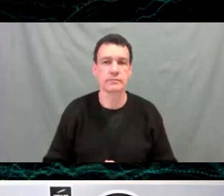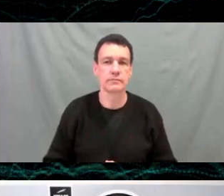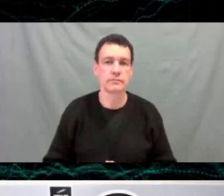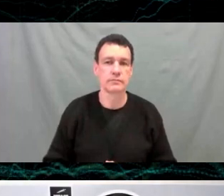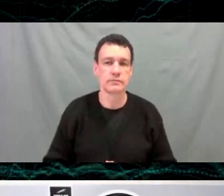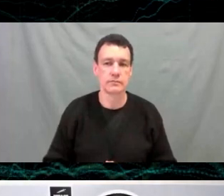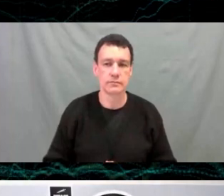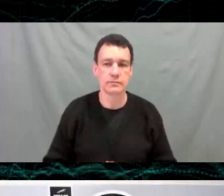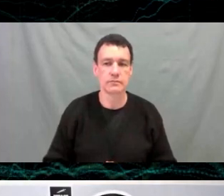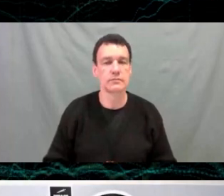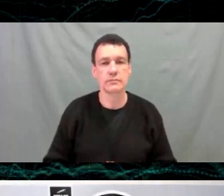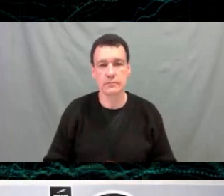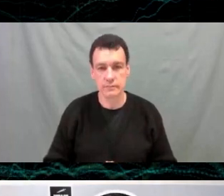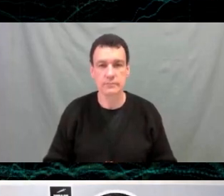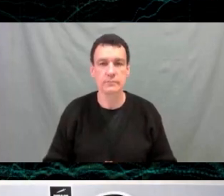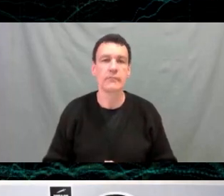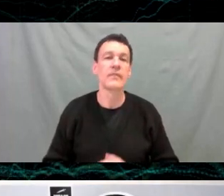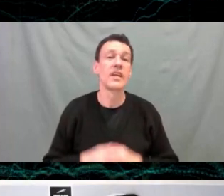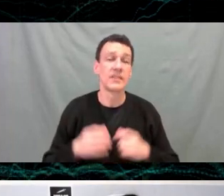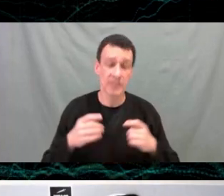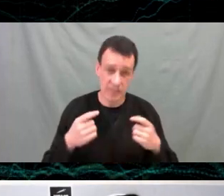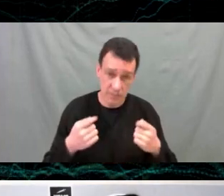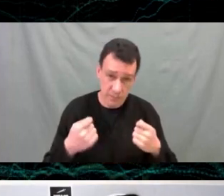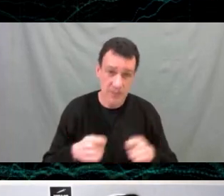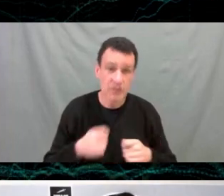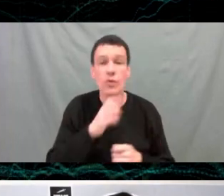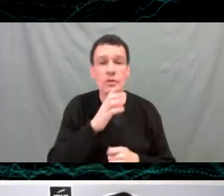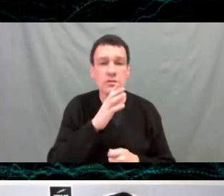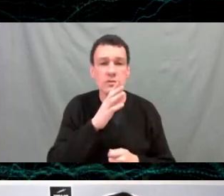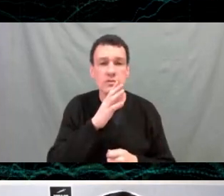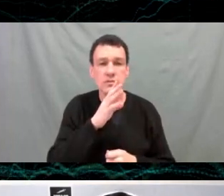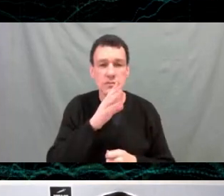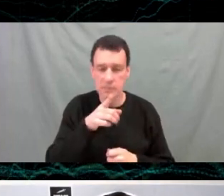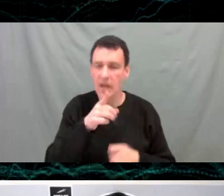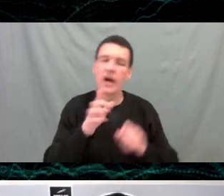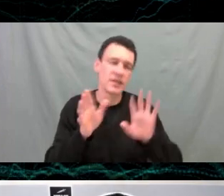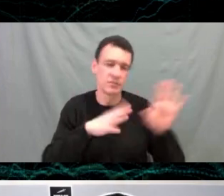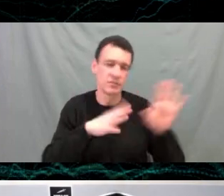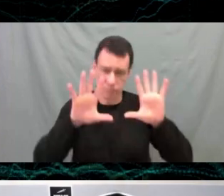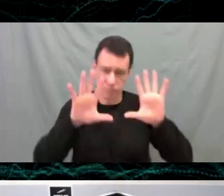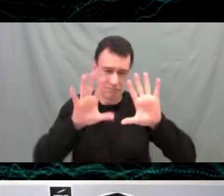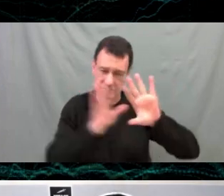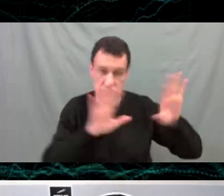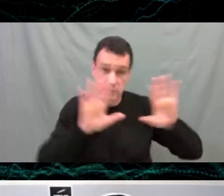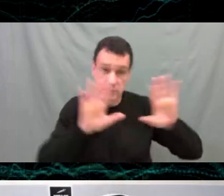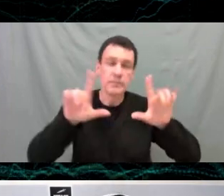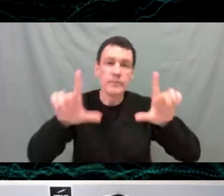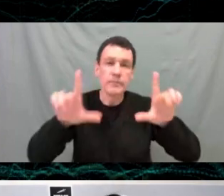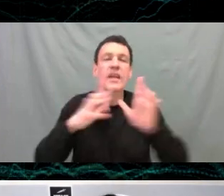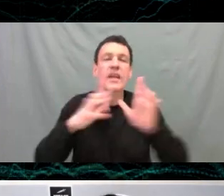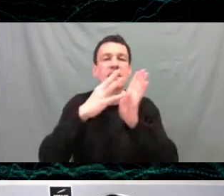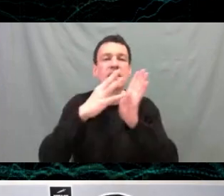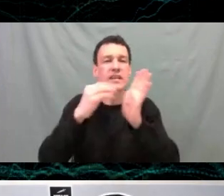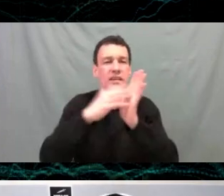Conhecer os caminhos dos logs, então é importante que você conheça nos primeiros dias. Otimização de templates. Seus templates que vêm no seu Zabbix,